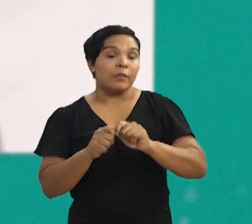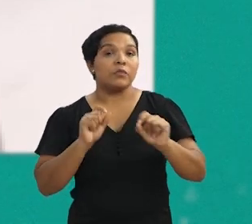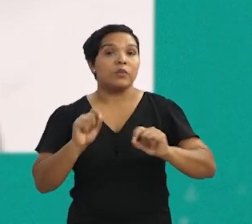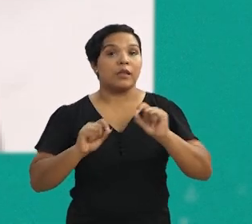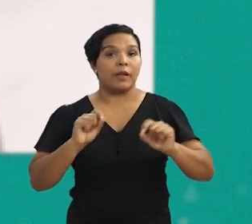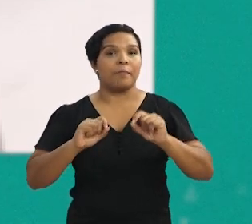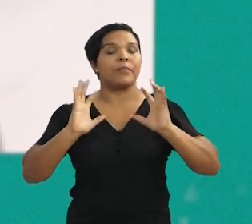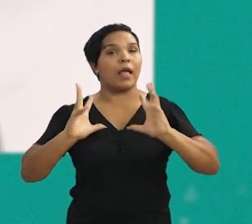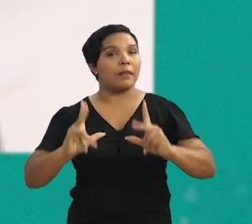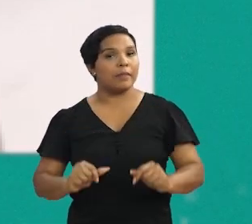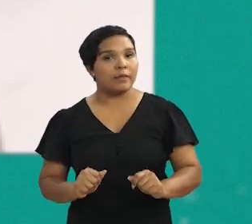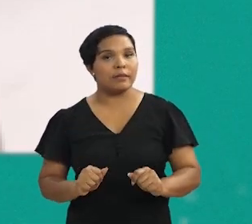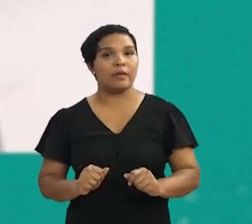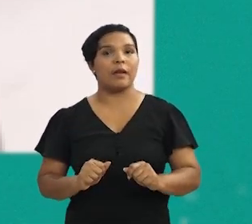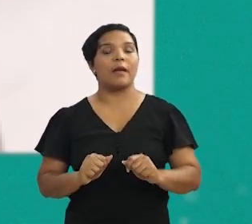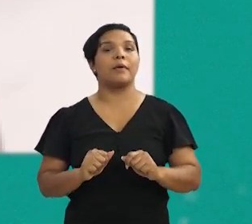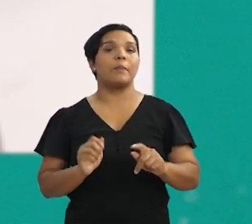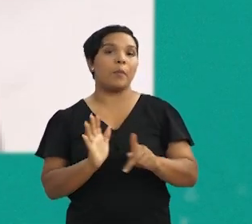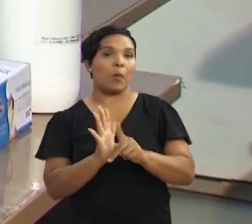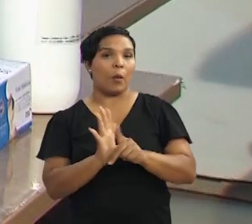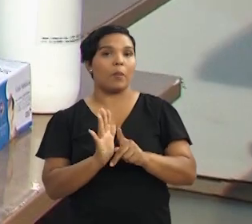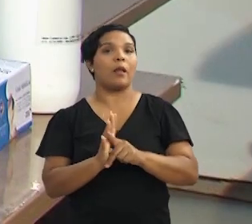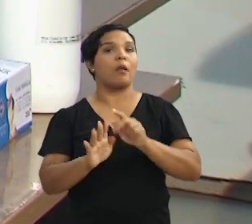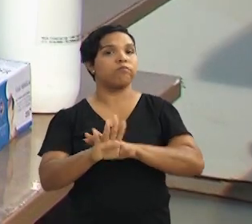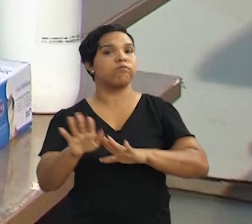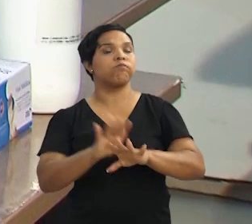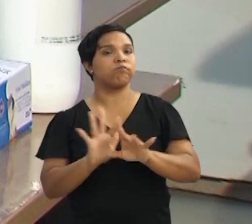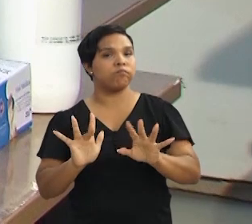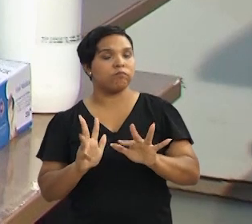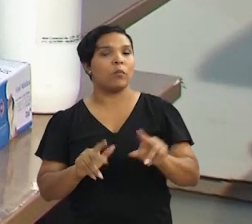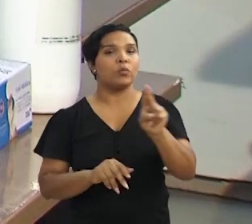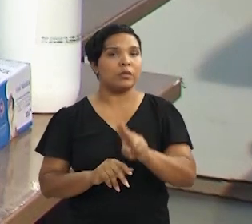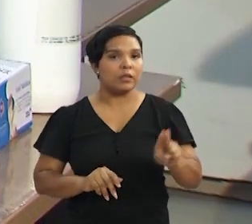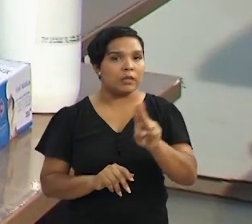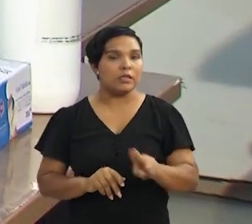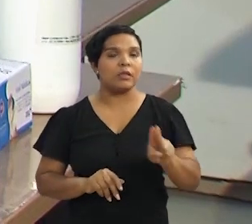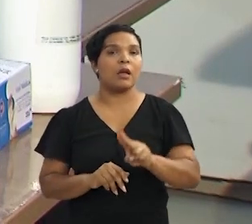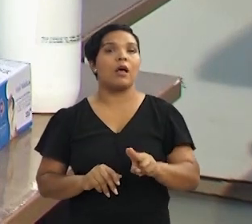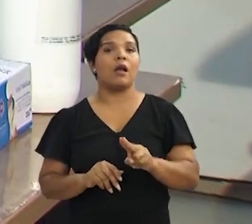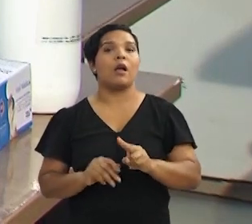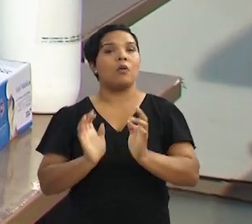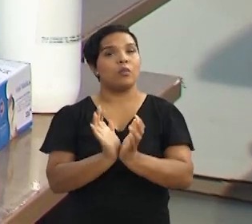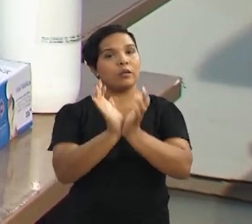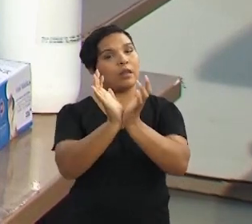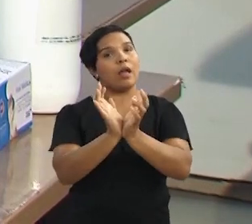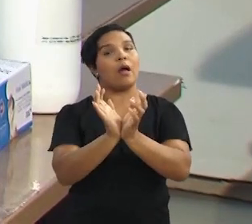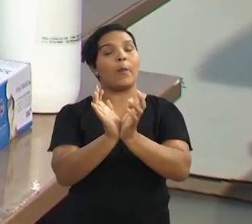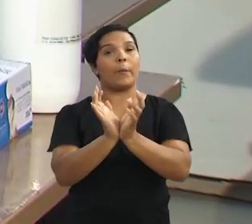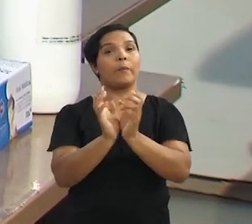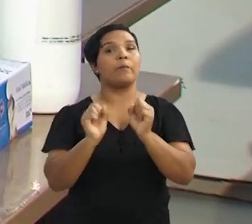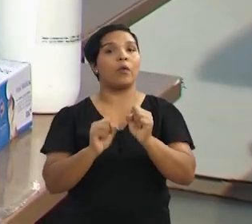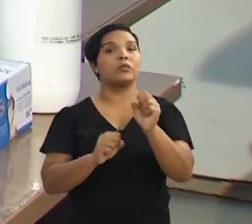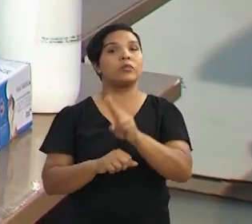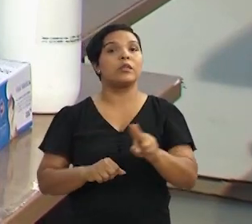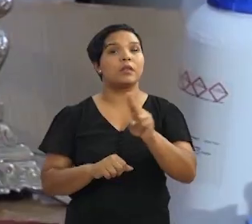Aí nós realizamos a limpeza mecânica desse troféu, A gente pode usar um material